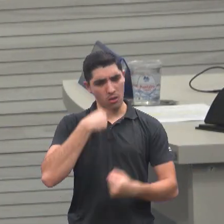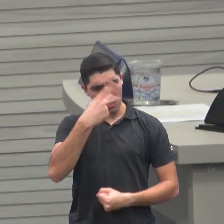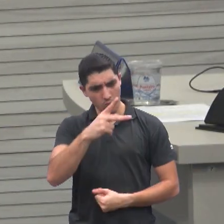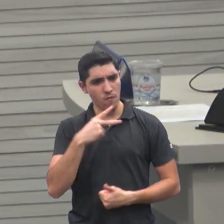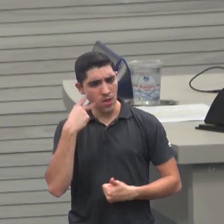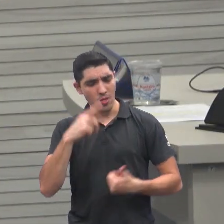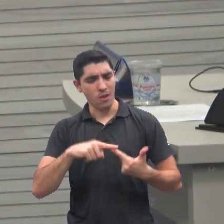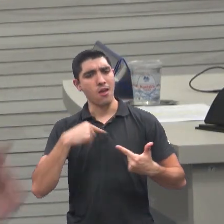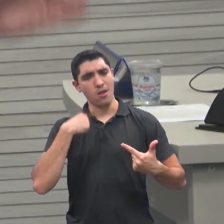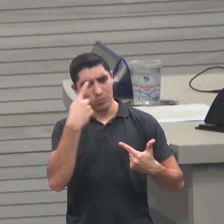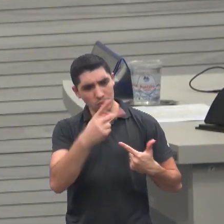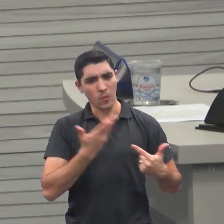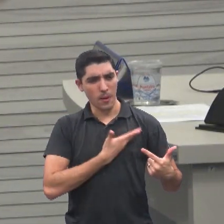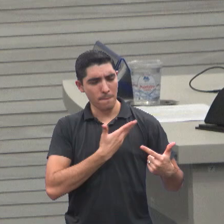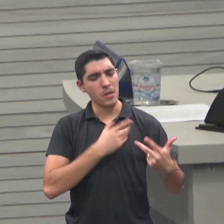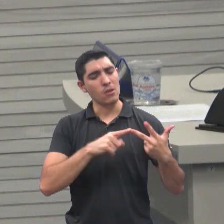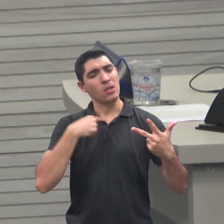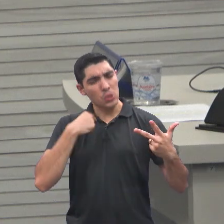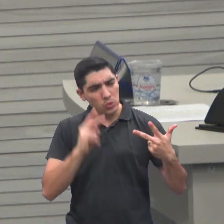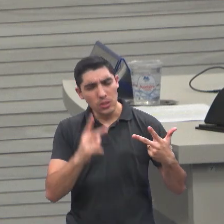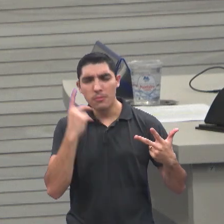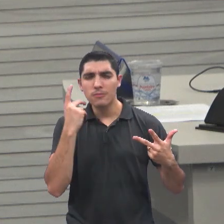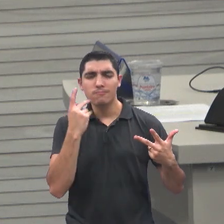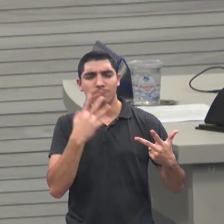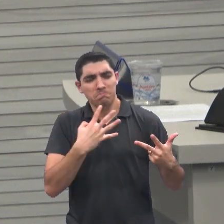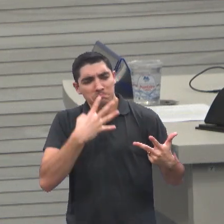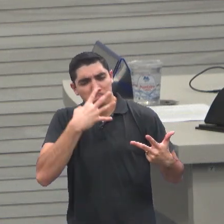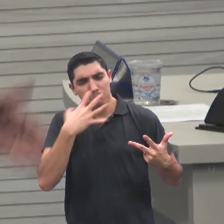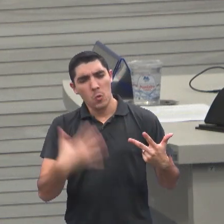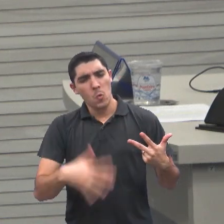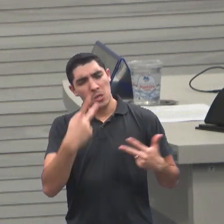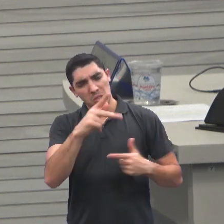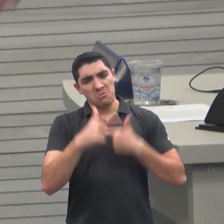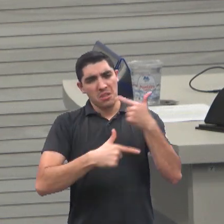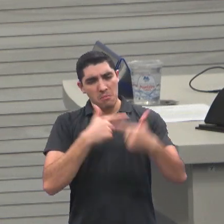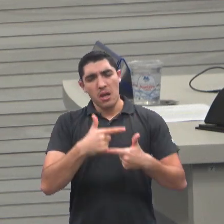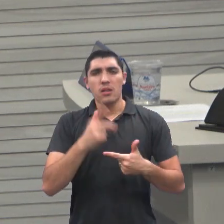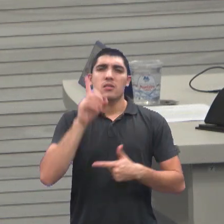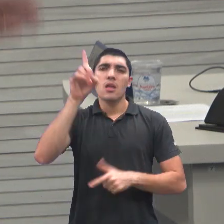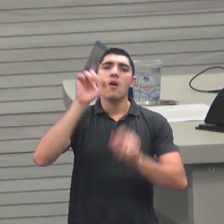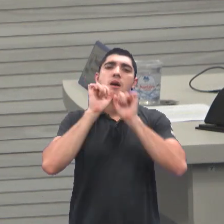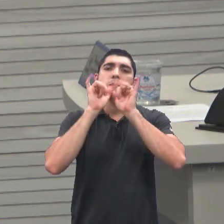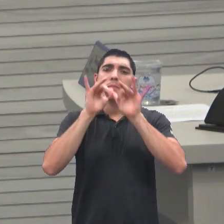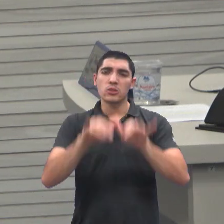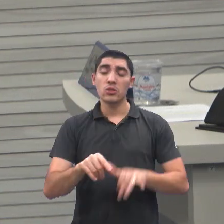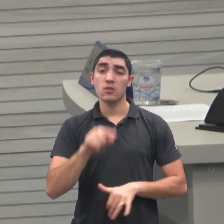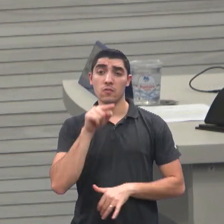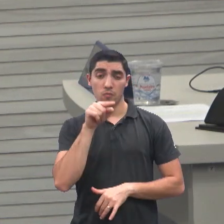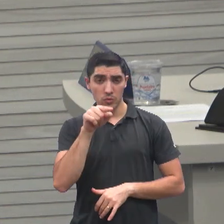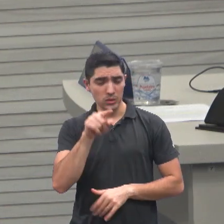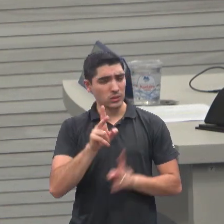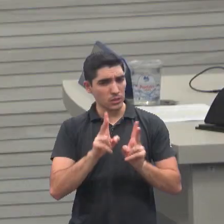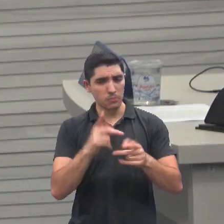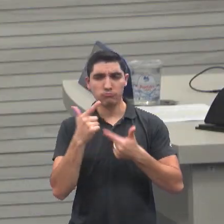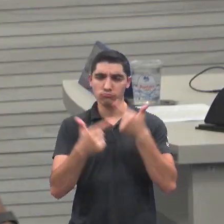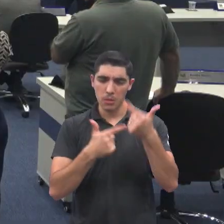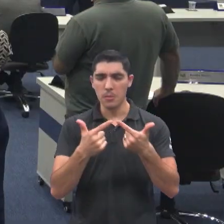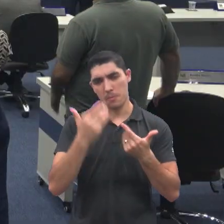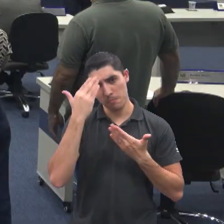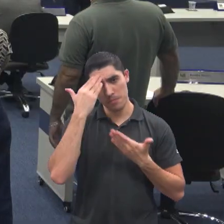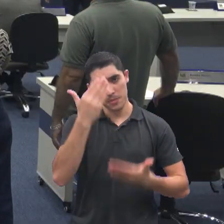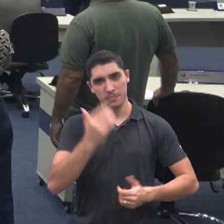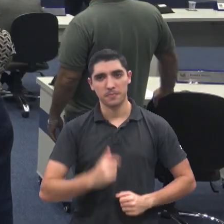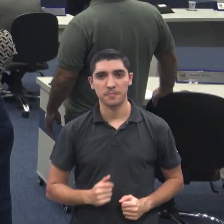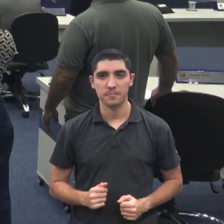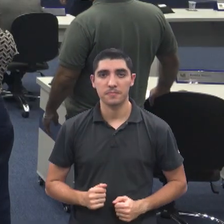seu trabalho aqui em São José dos Campos. Parabéns, Deus abençoe muito a sua carreira, a tudo que você tem a fazer a São José dos Campos. Obrigado, viu? E